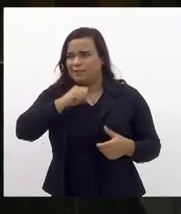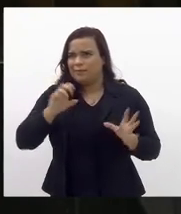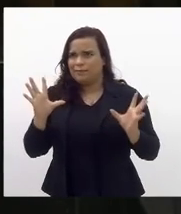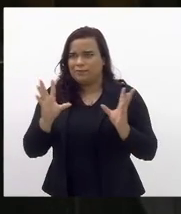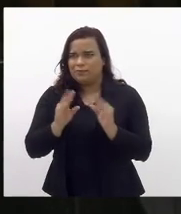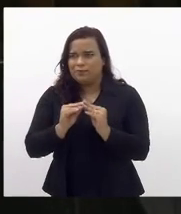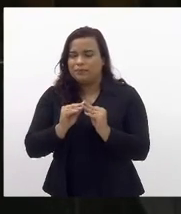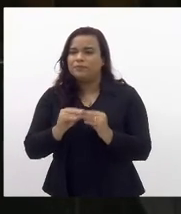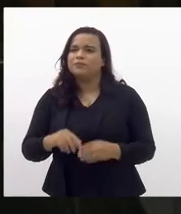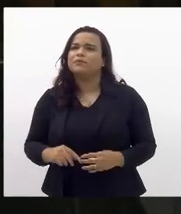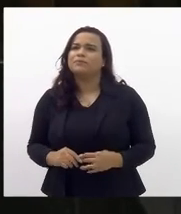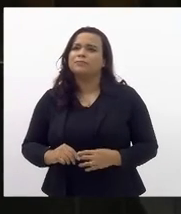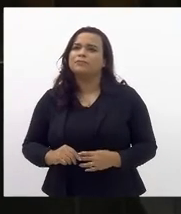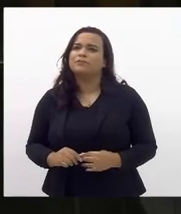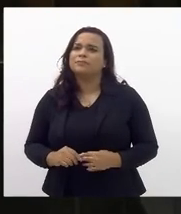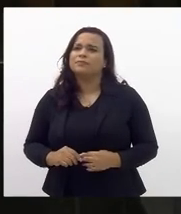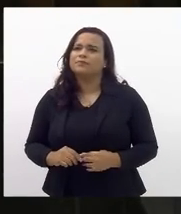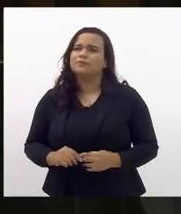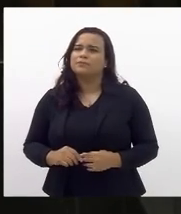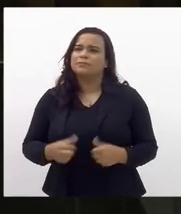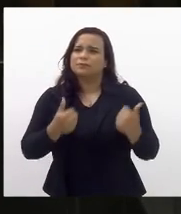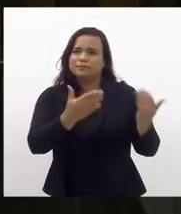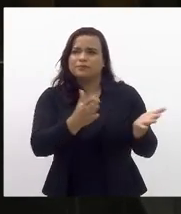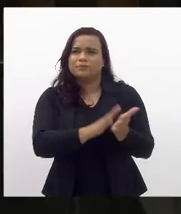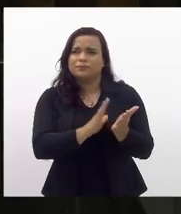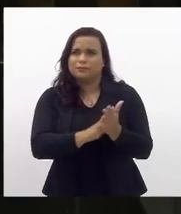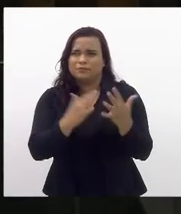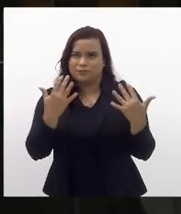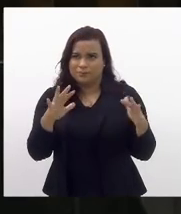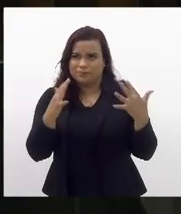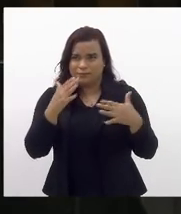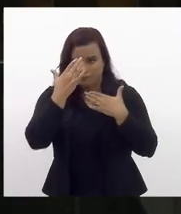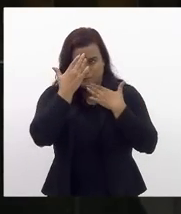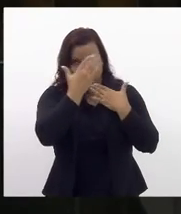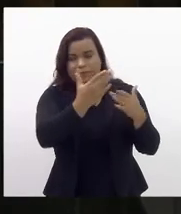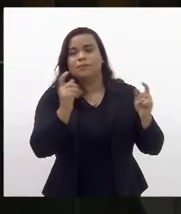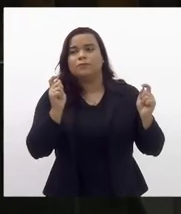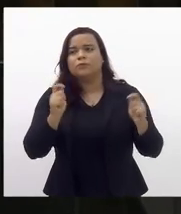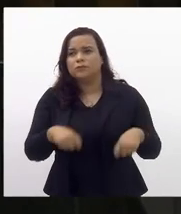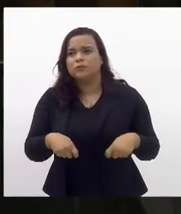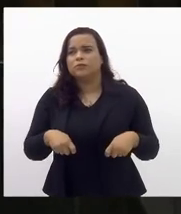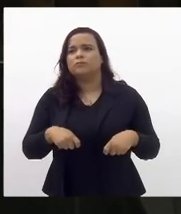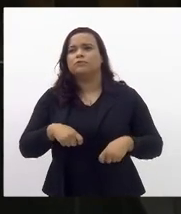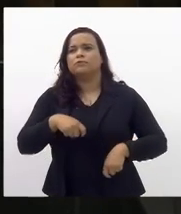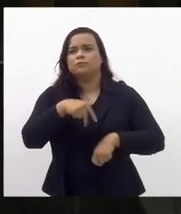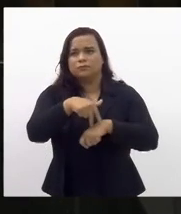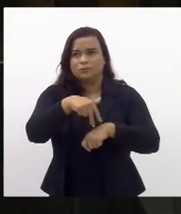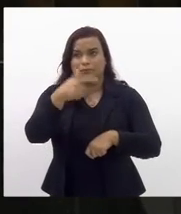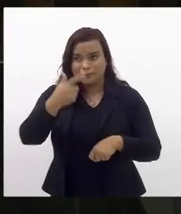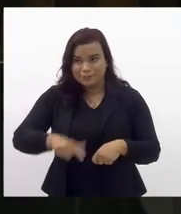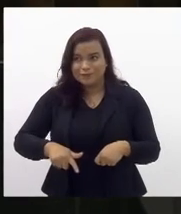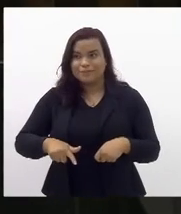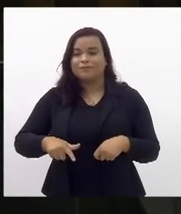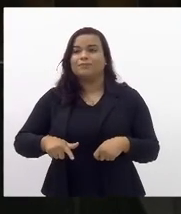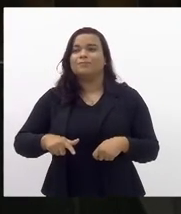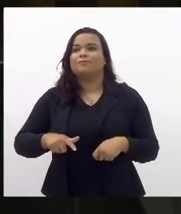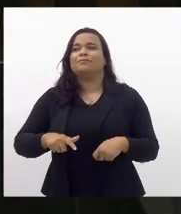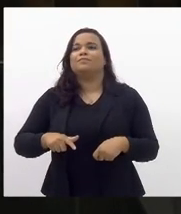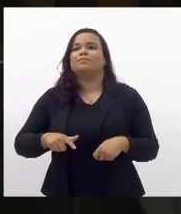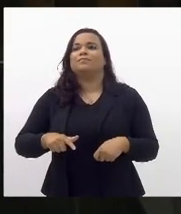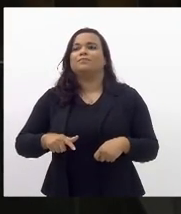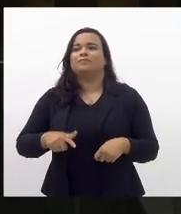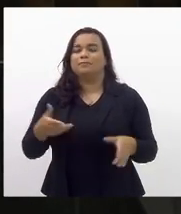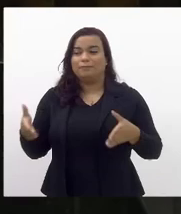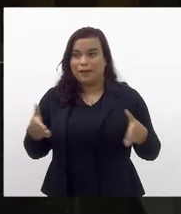possível. Parabenizar a Vossa Excelência, agradecer pela possibilidade de fazermos mais uma dobradinha nos nossos